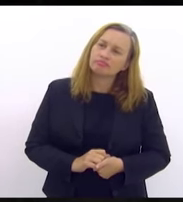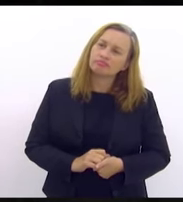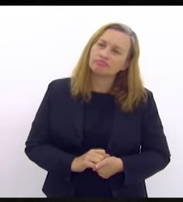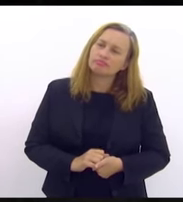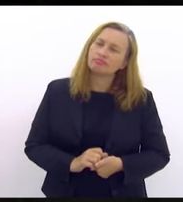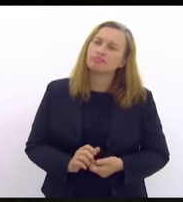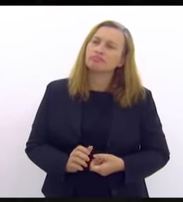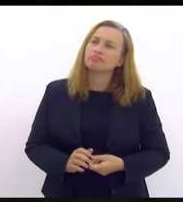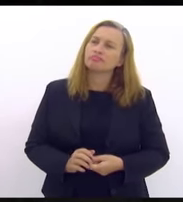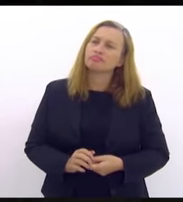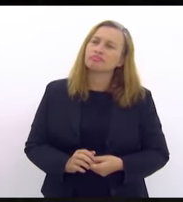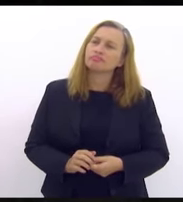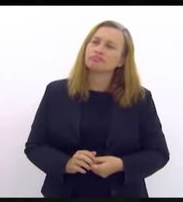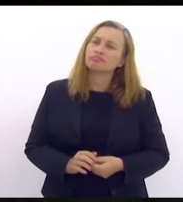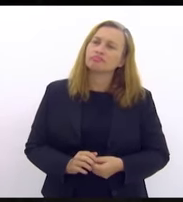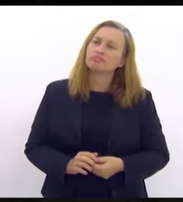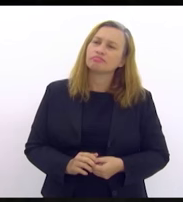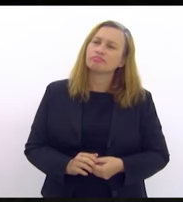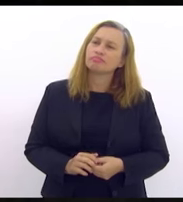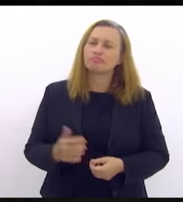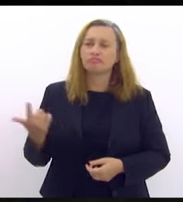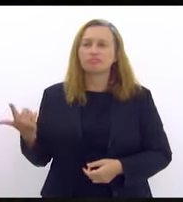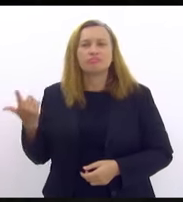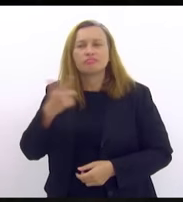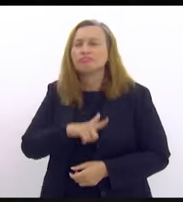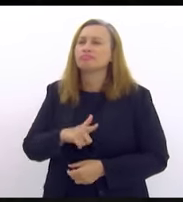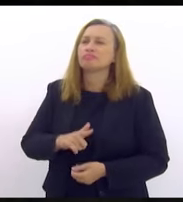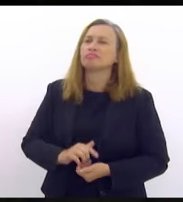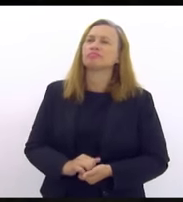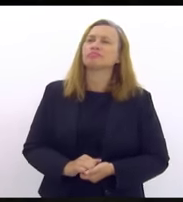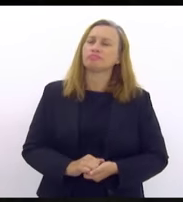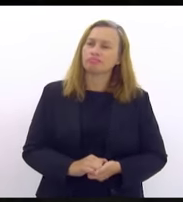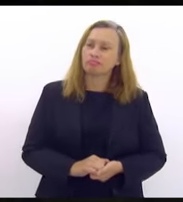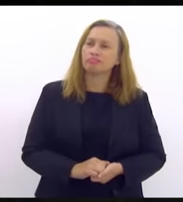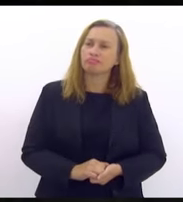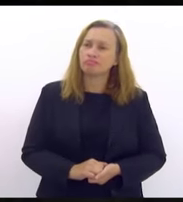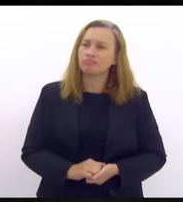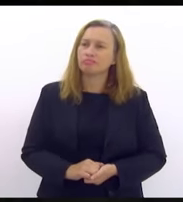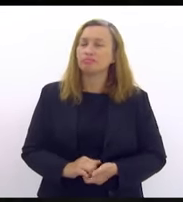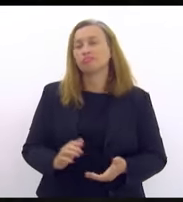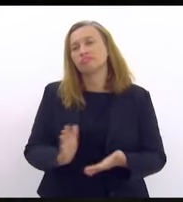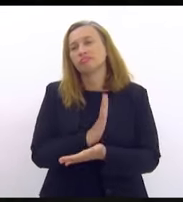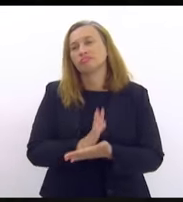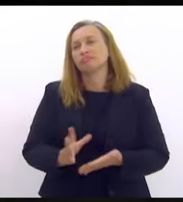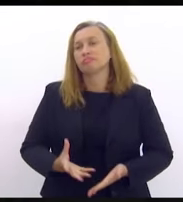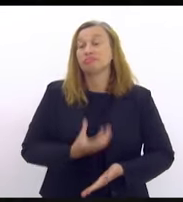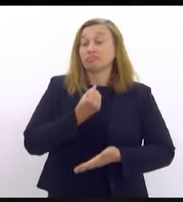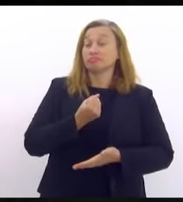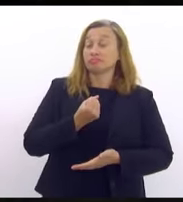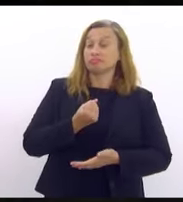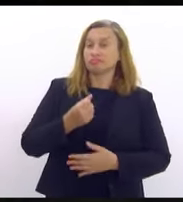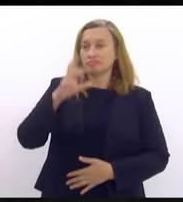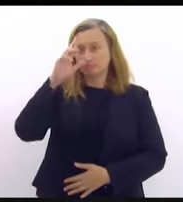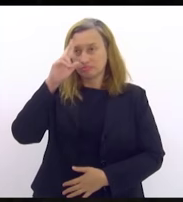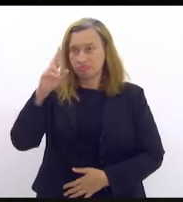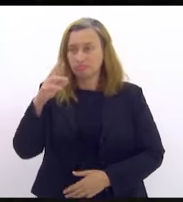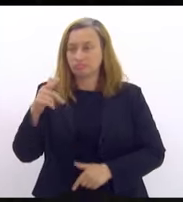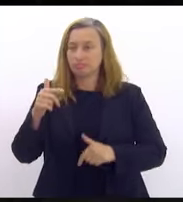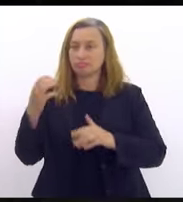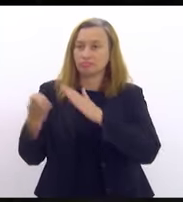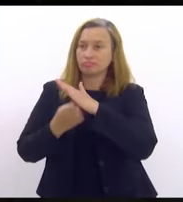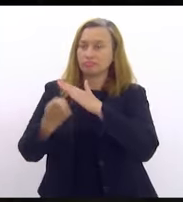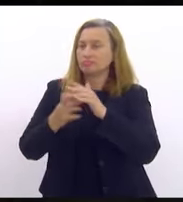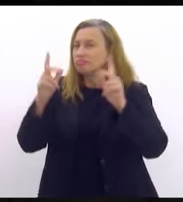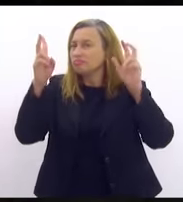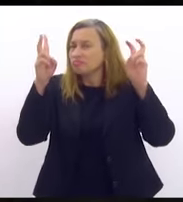eh ganhar uma indenização com caráter indenizatório muitas vezes pegando de surpresa até o empregador como por exemplo questões que nunca